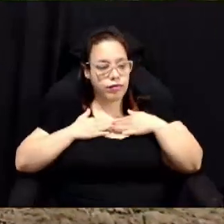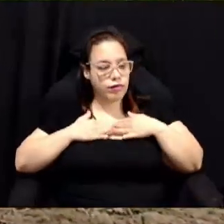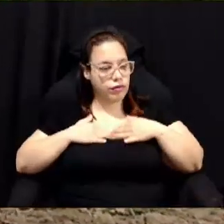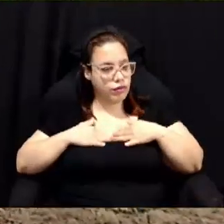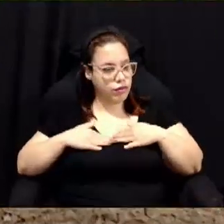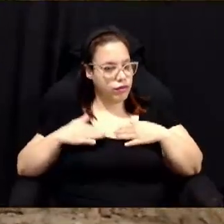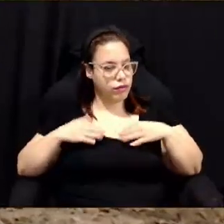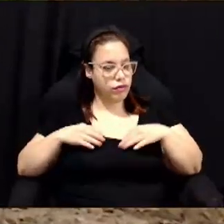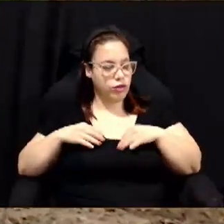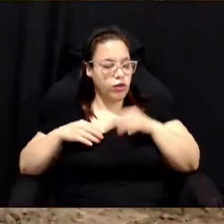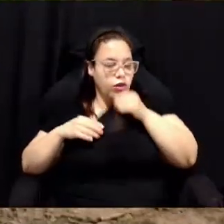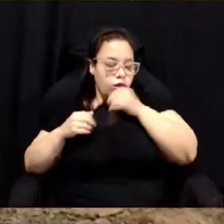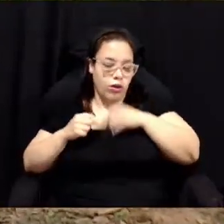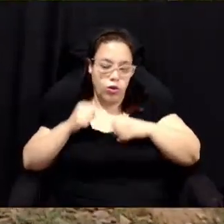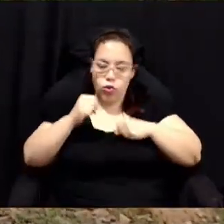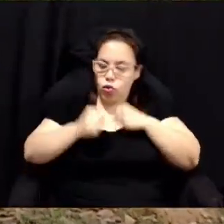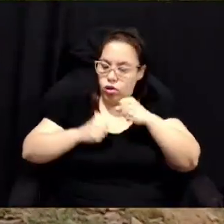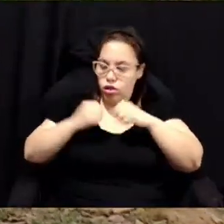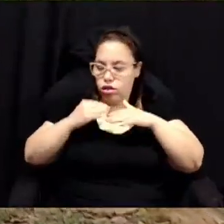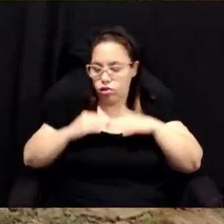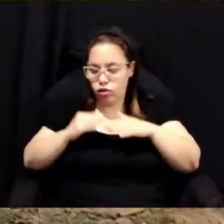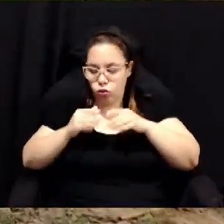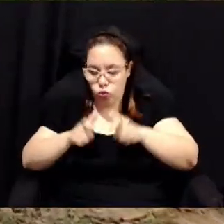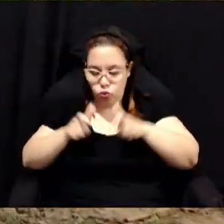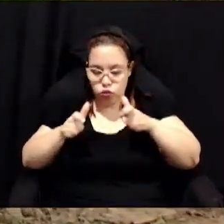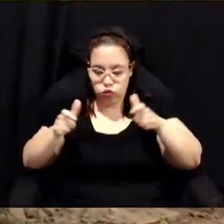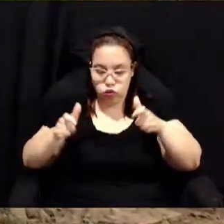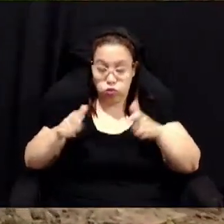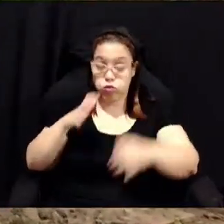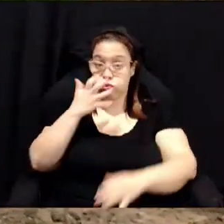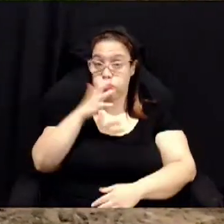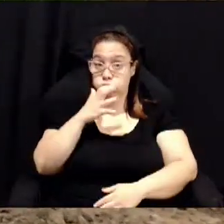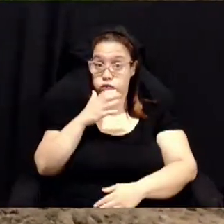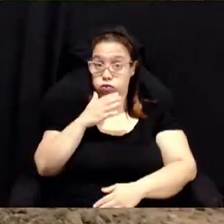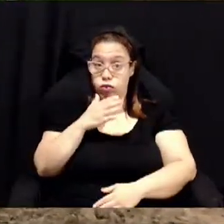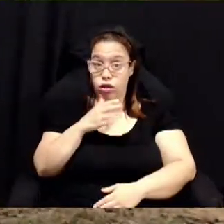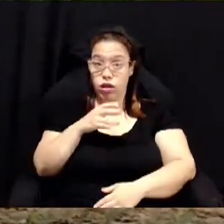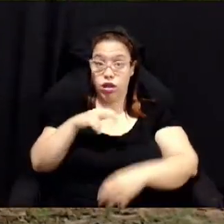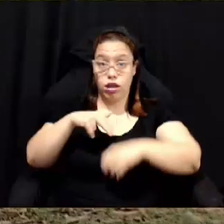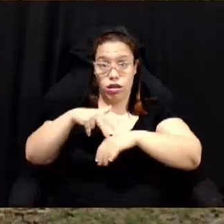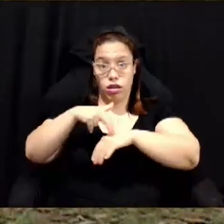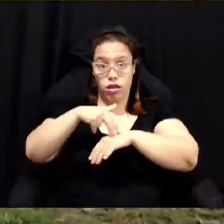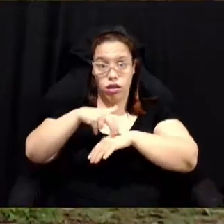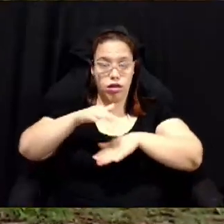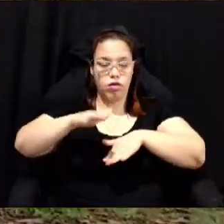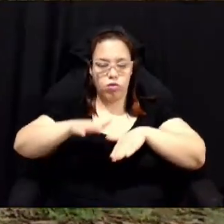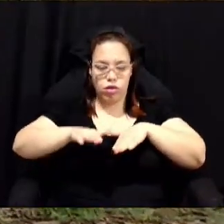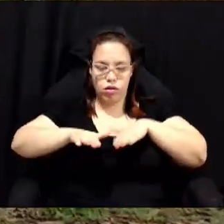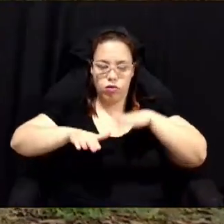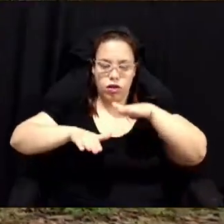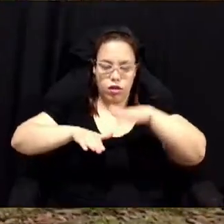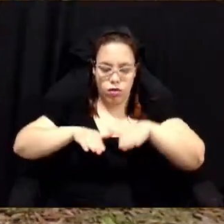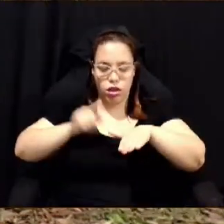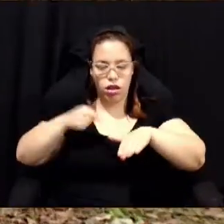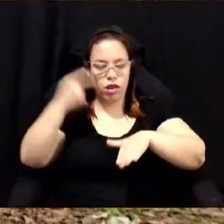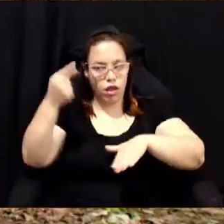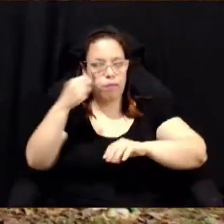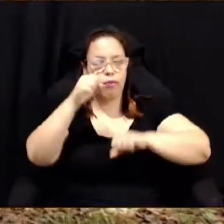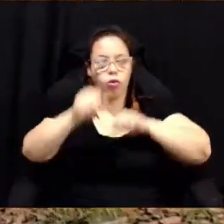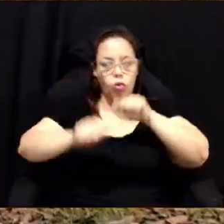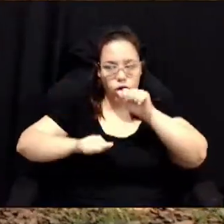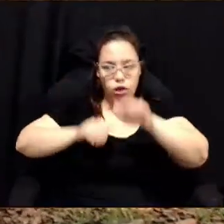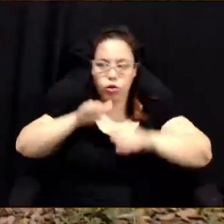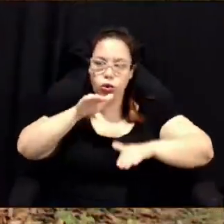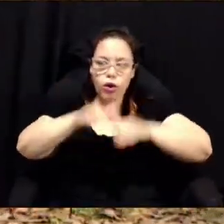mais curtas e aumentando aos poucos. Se é um animal que não está acostumado nem a andar, então vamos começar aí com uma caminhada para ele começar a pegar resistência